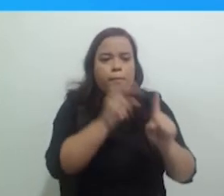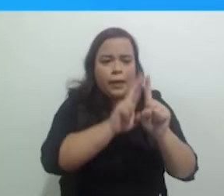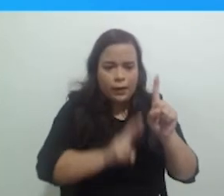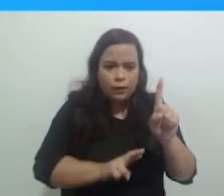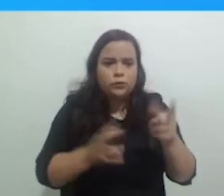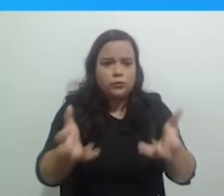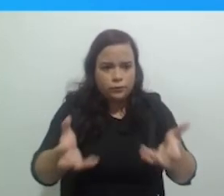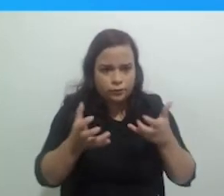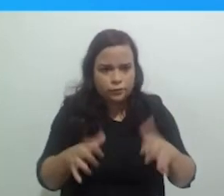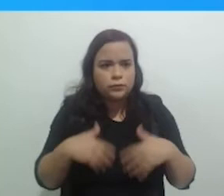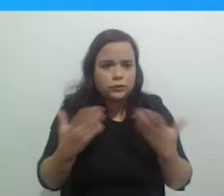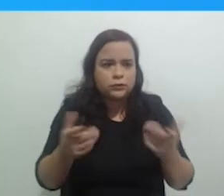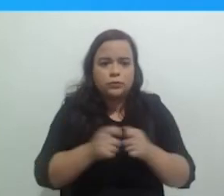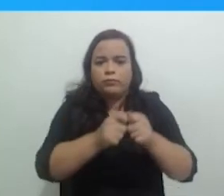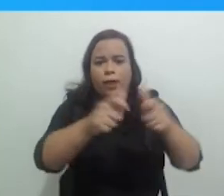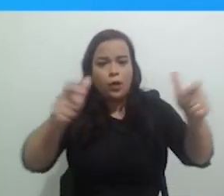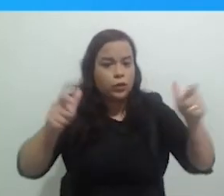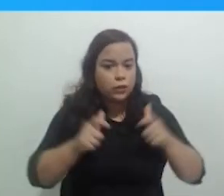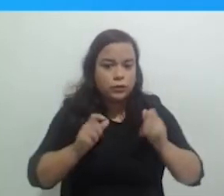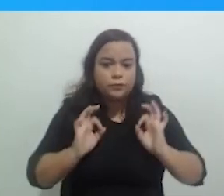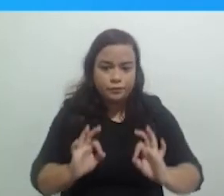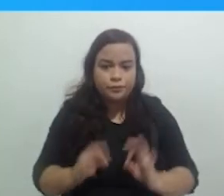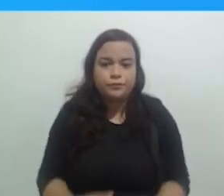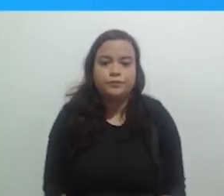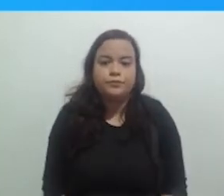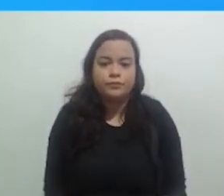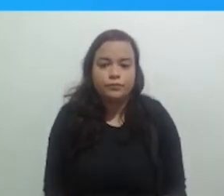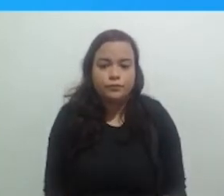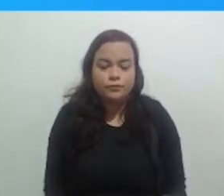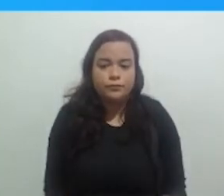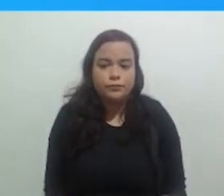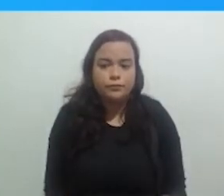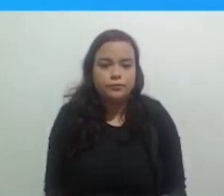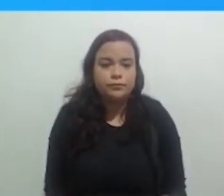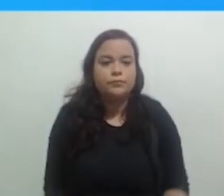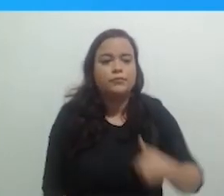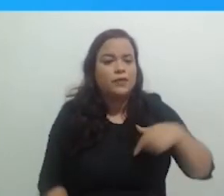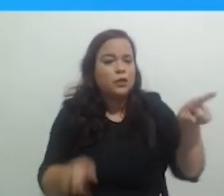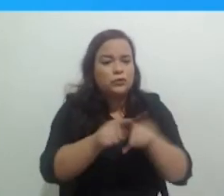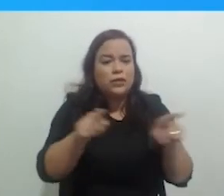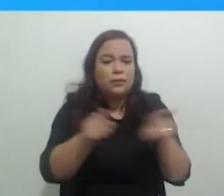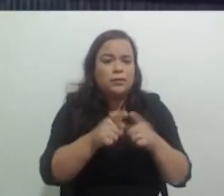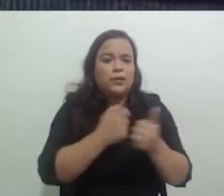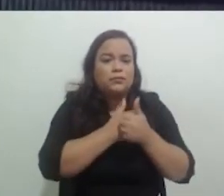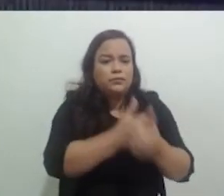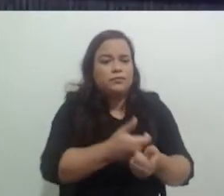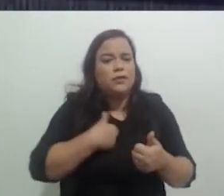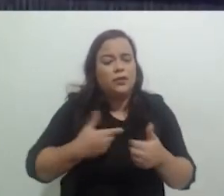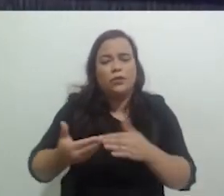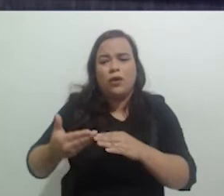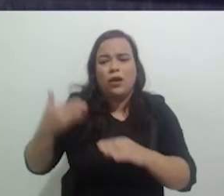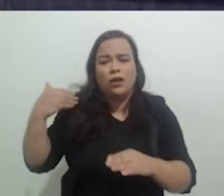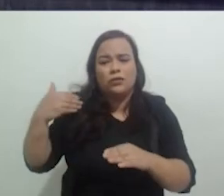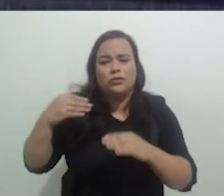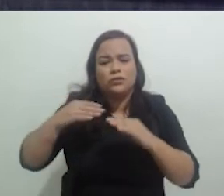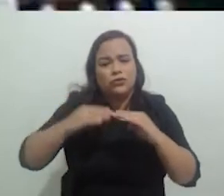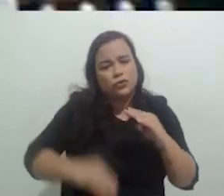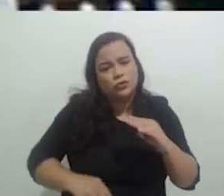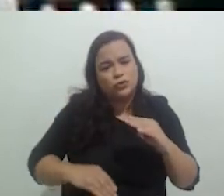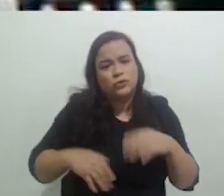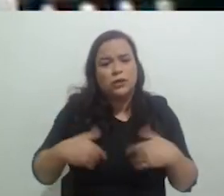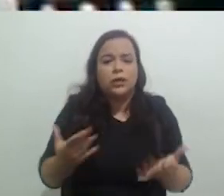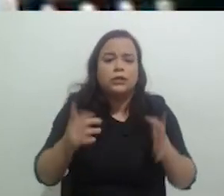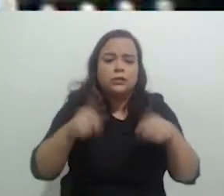maioria. Do senador Ibanez aí. Então, pronto. Julgado. Também, presidente, que eu estava discordando e agora... Ah, então vai ser unanimidade,